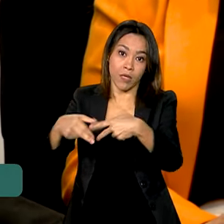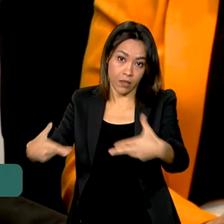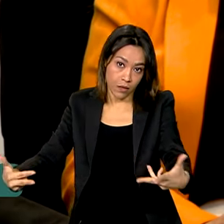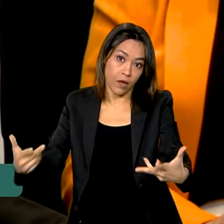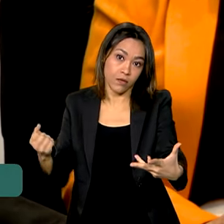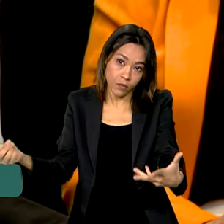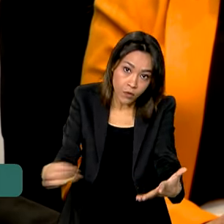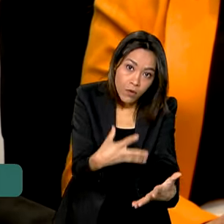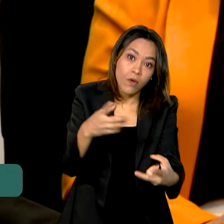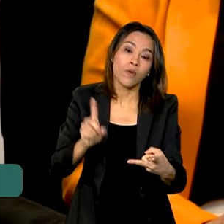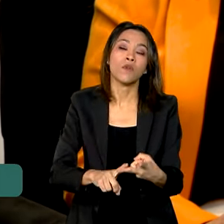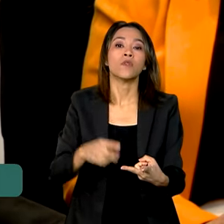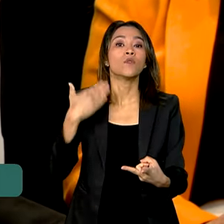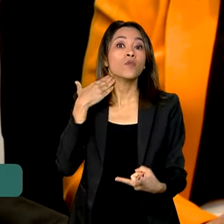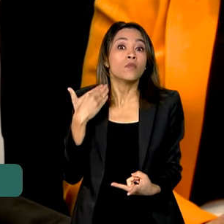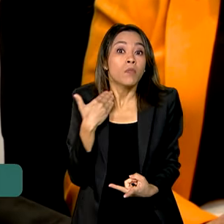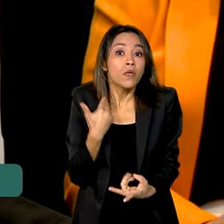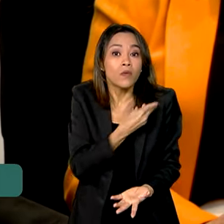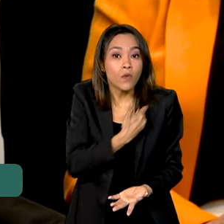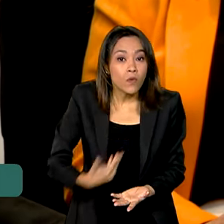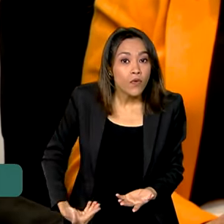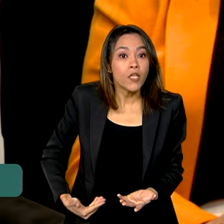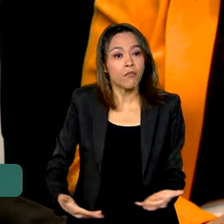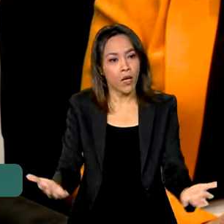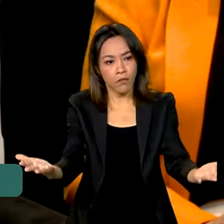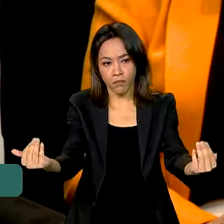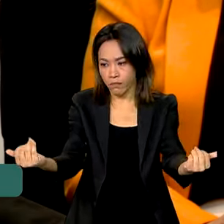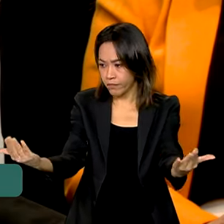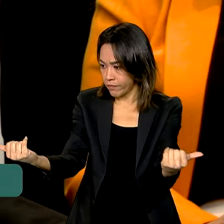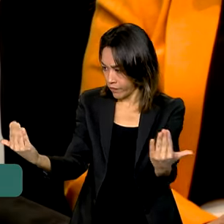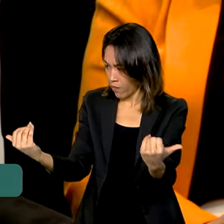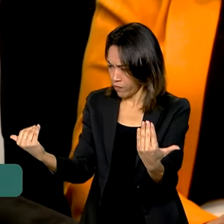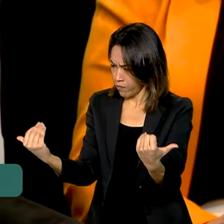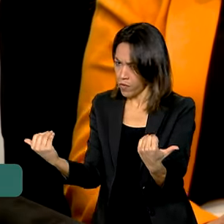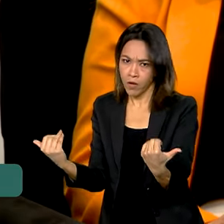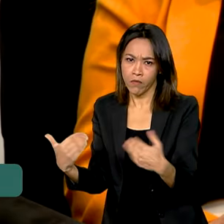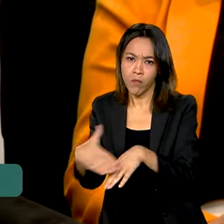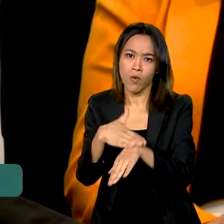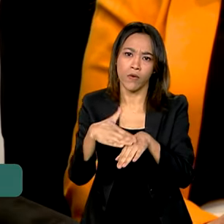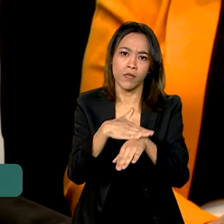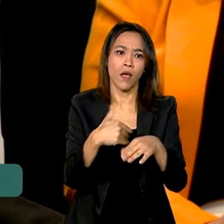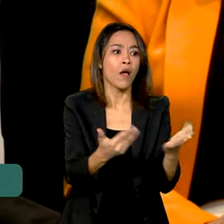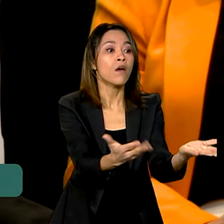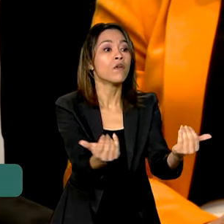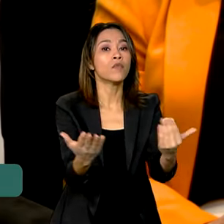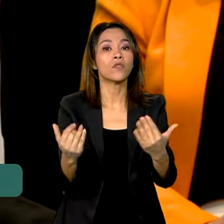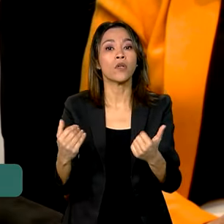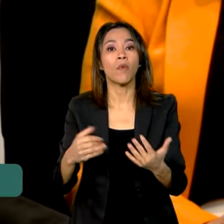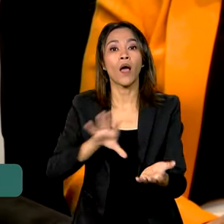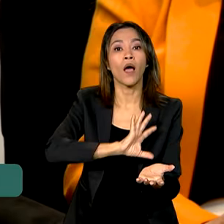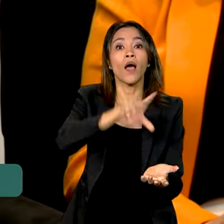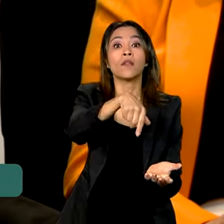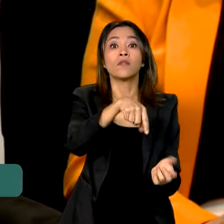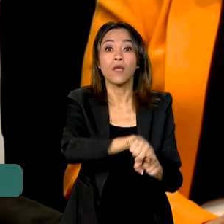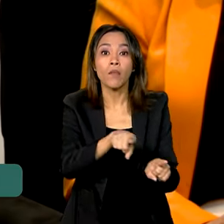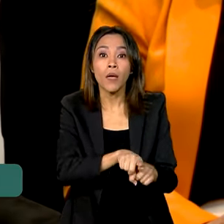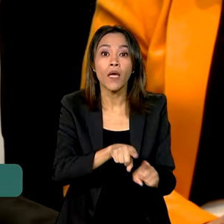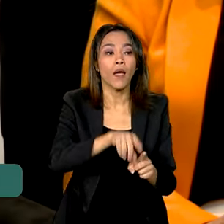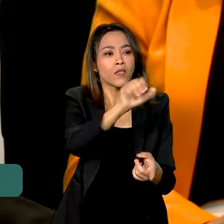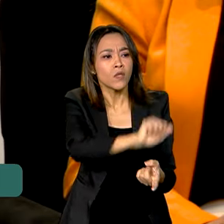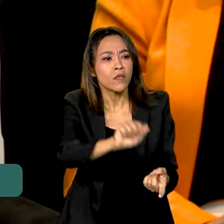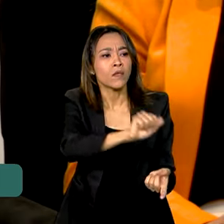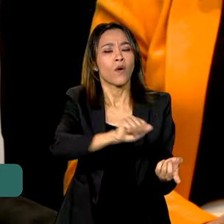públicos. Para provocar um debate, estou falando, viu, Frederico, das confederações de Maratona,